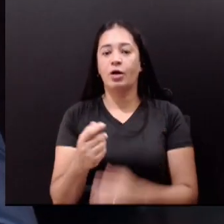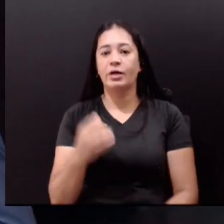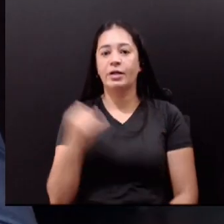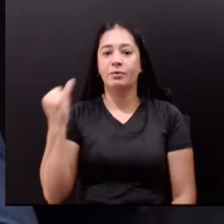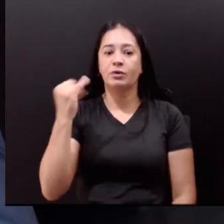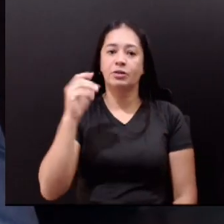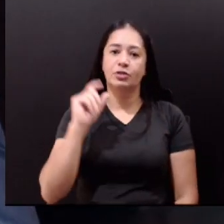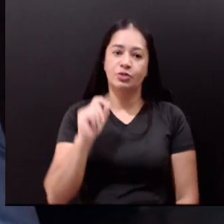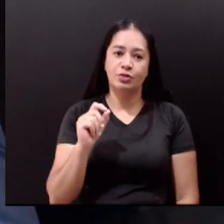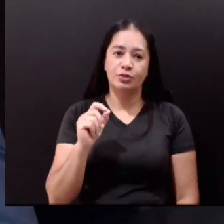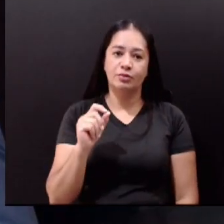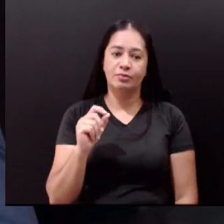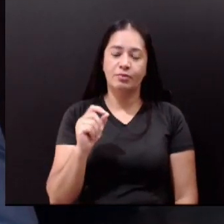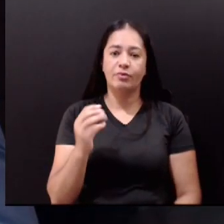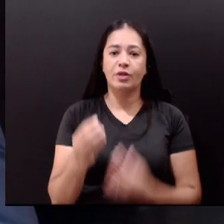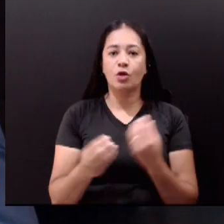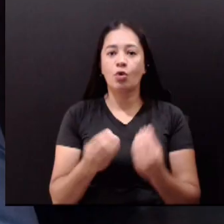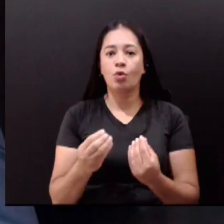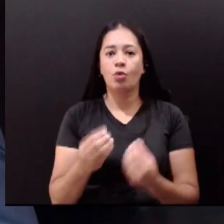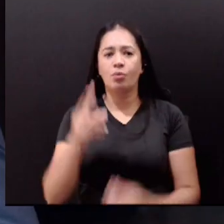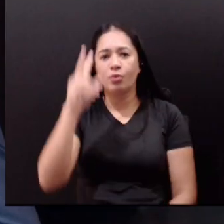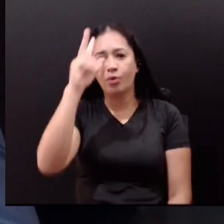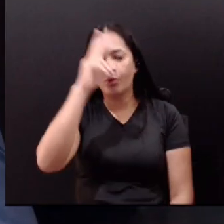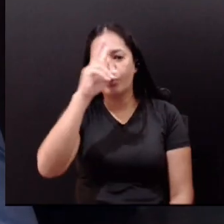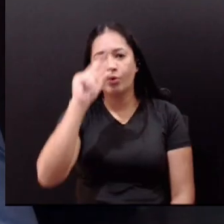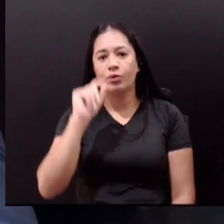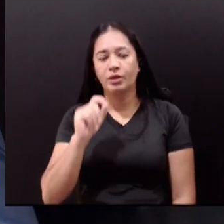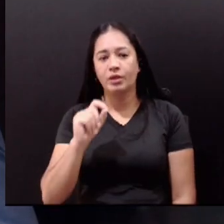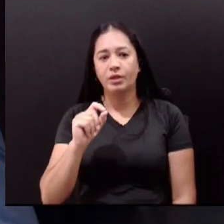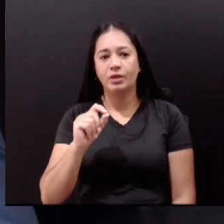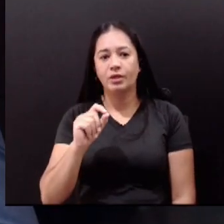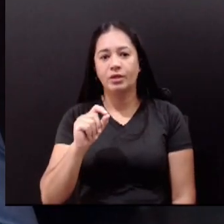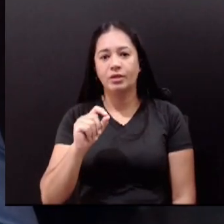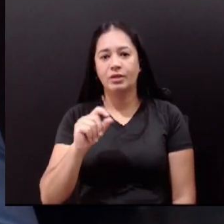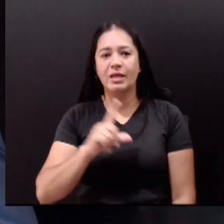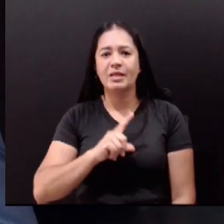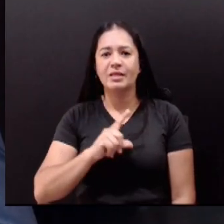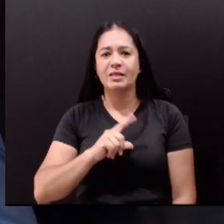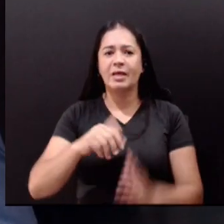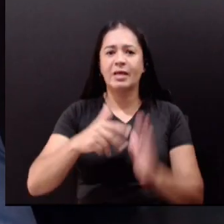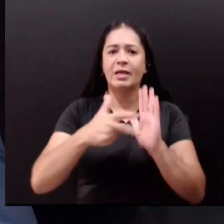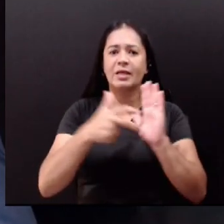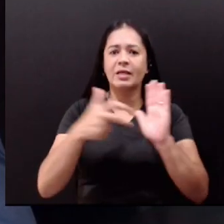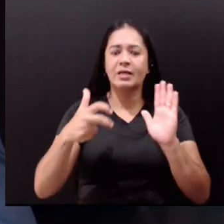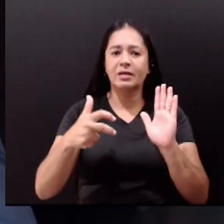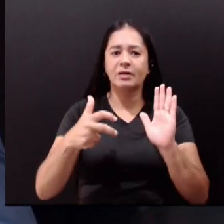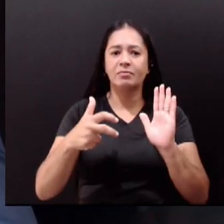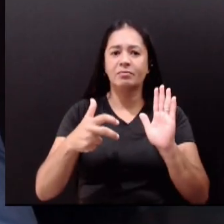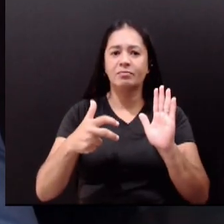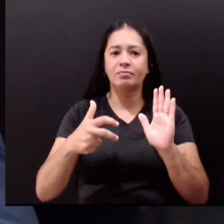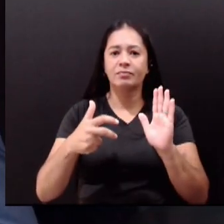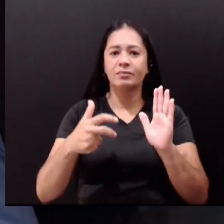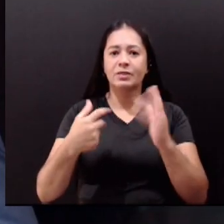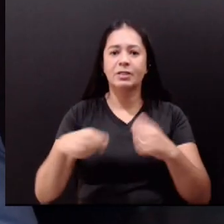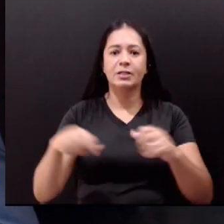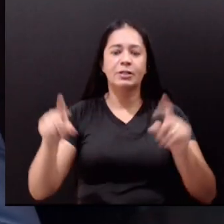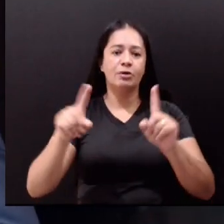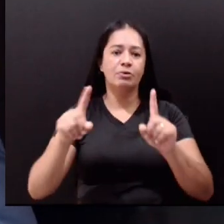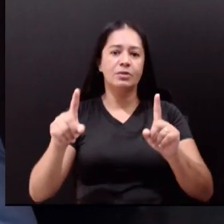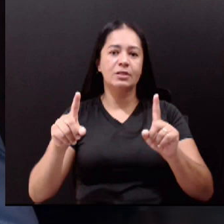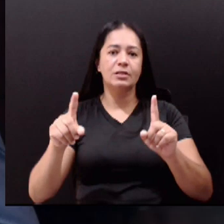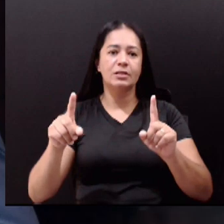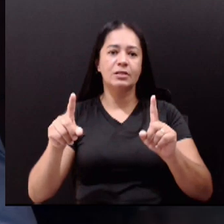fez lembrar é o seguinte: existem crimes que não necessariamente o